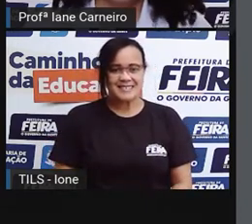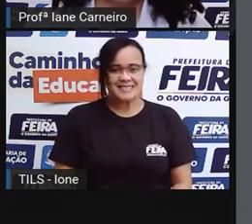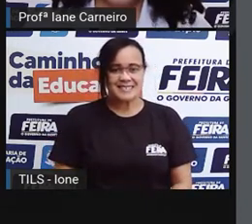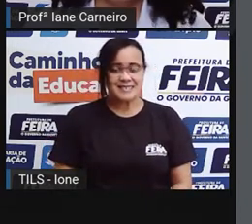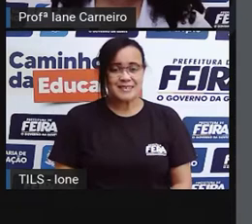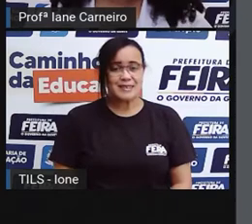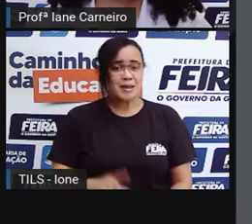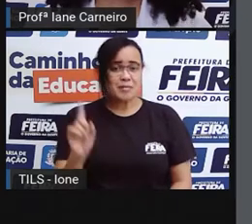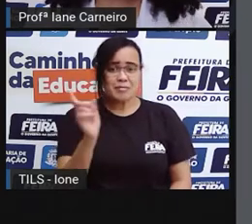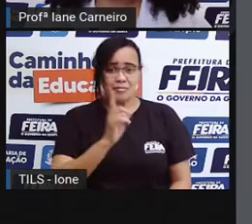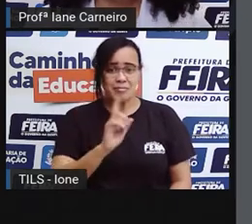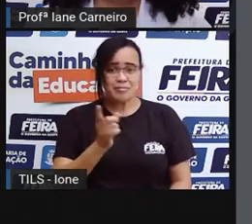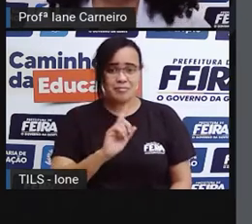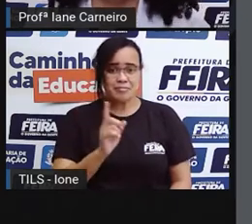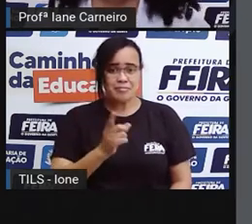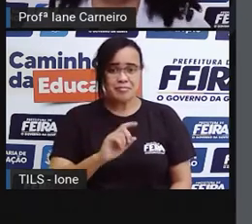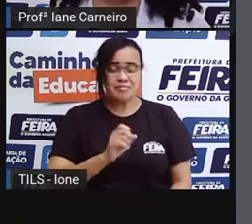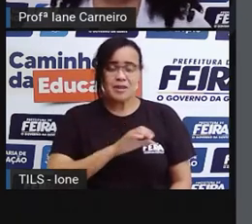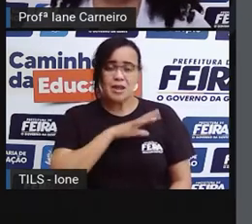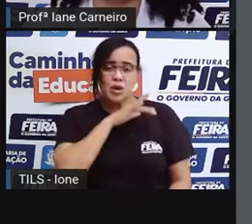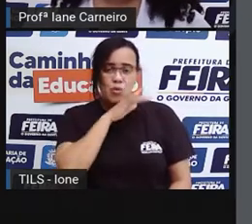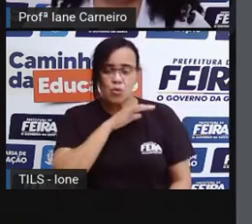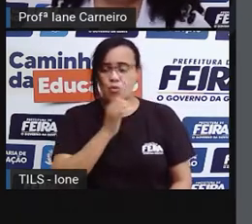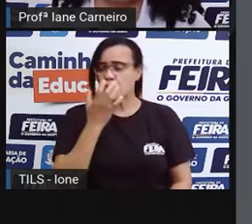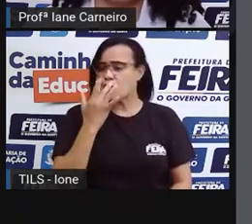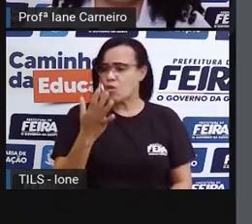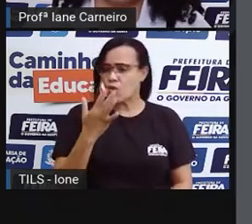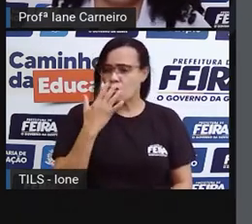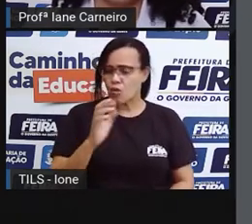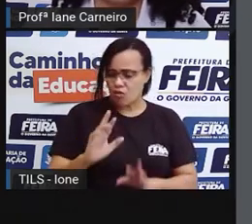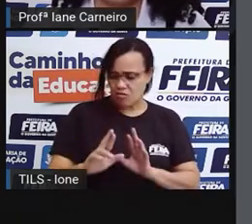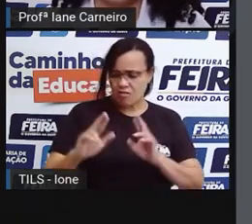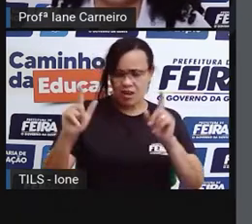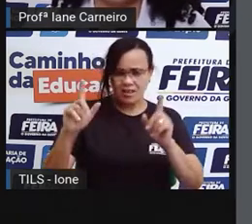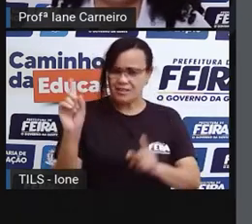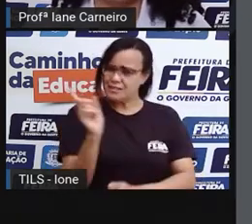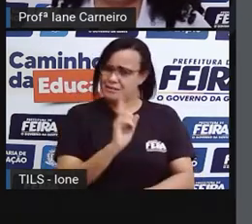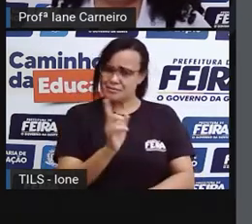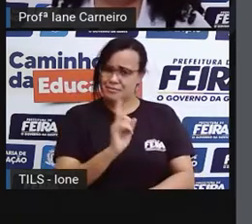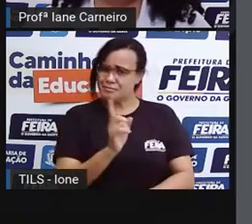Não faz mal ser de cor diferente.